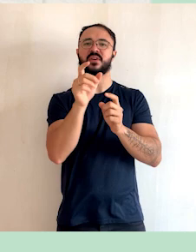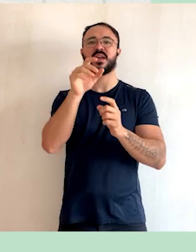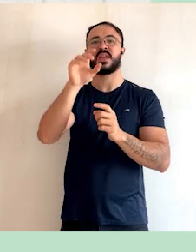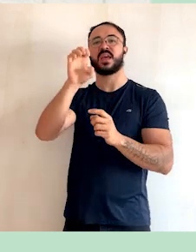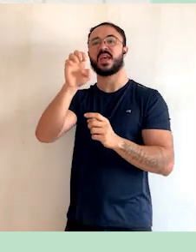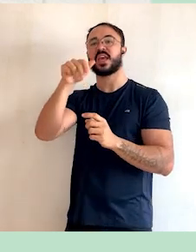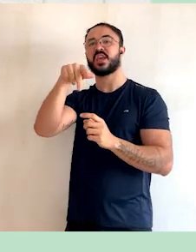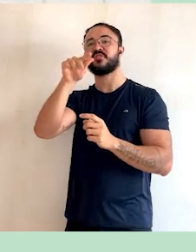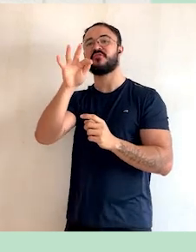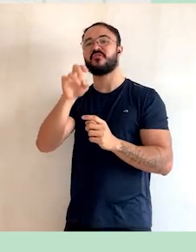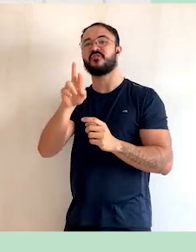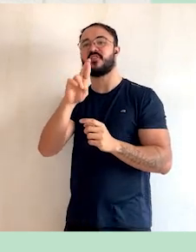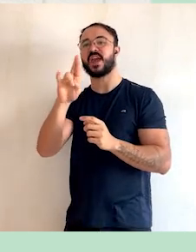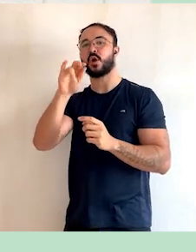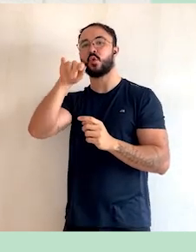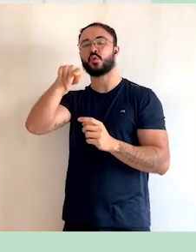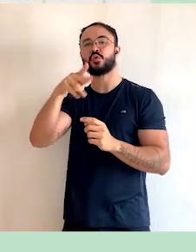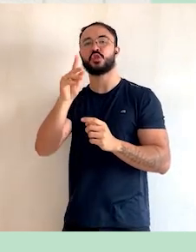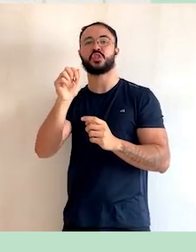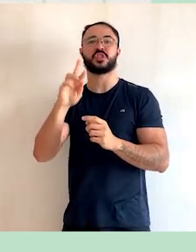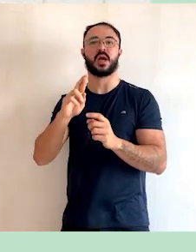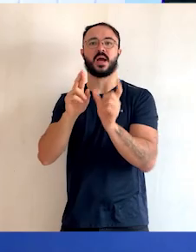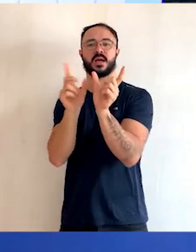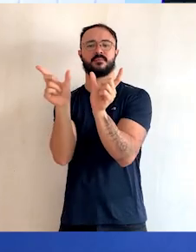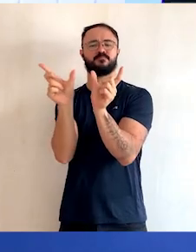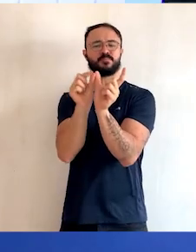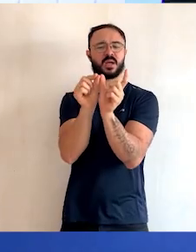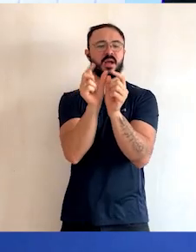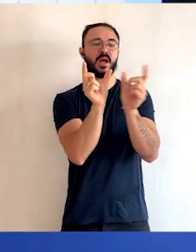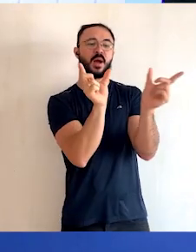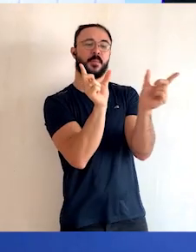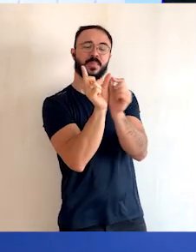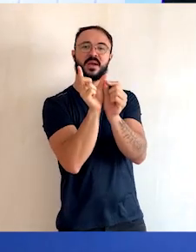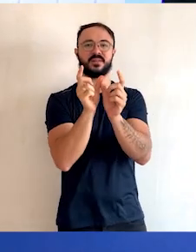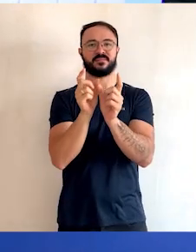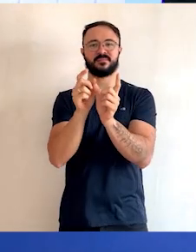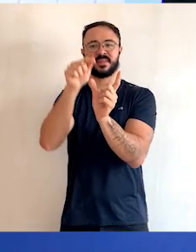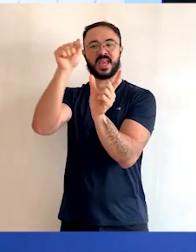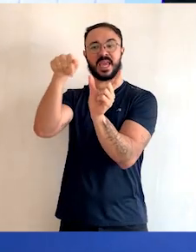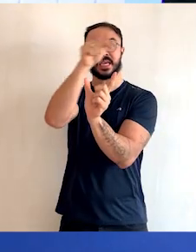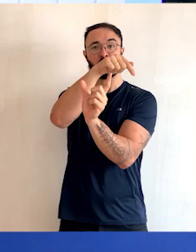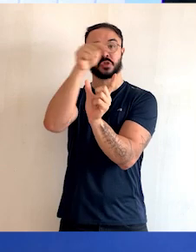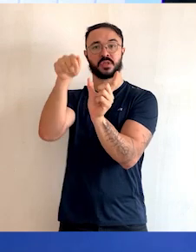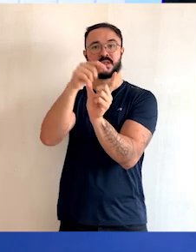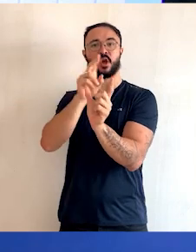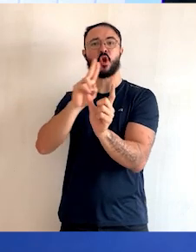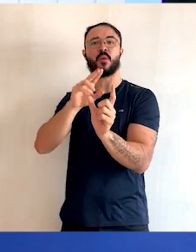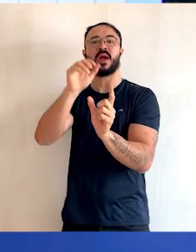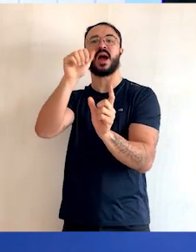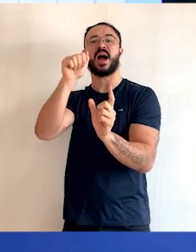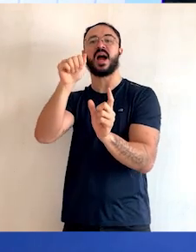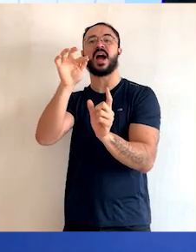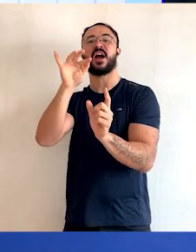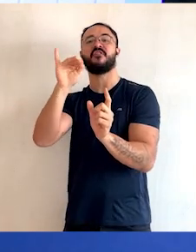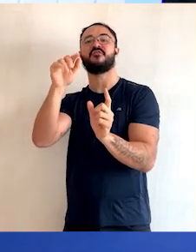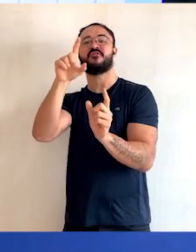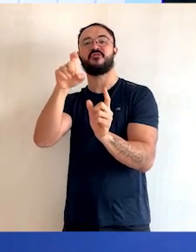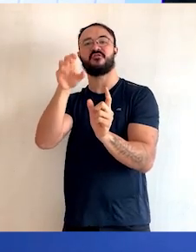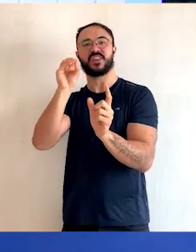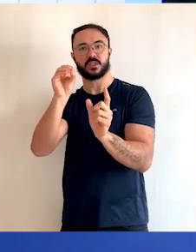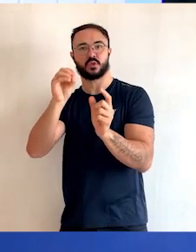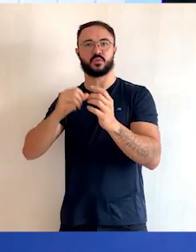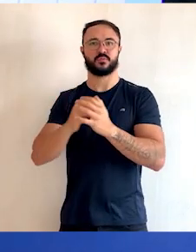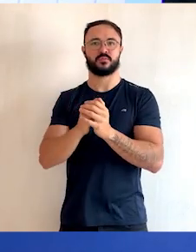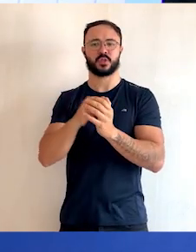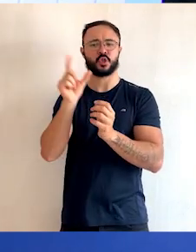outro após o radical. Tais elementos são os morfemas que chamamos de afixos, que se juntam aos radicais a fim